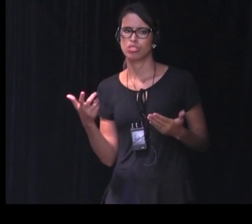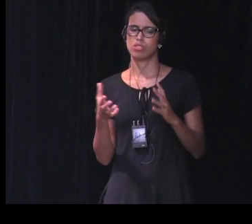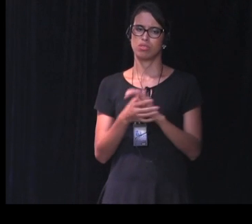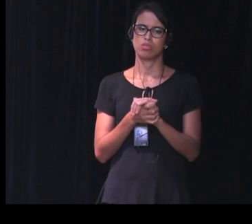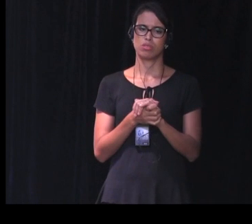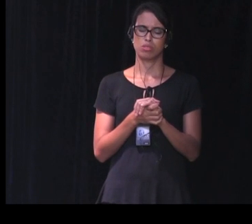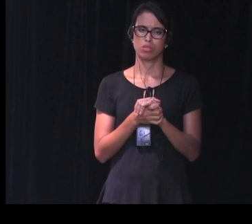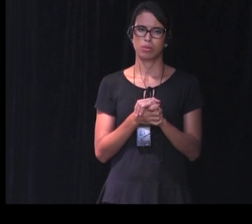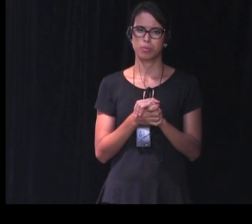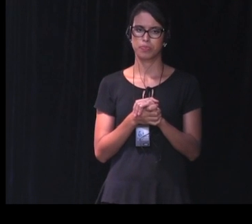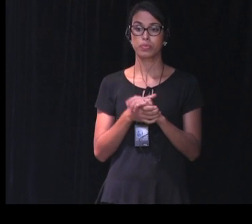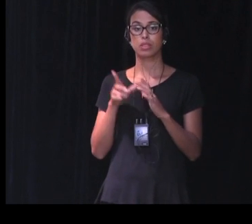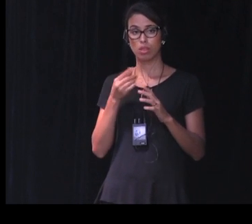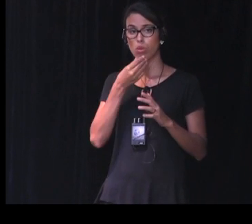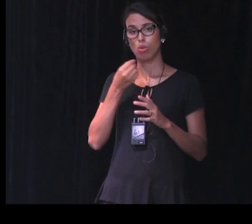social.